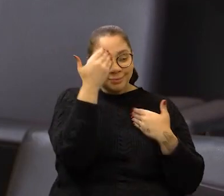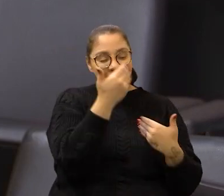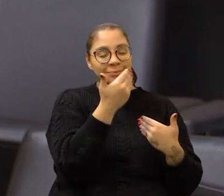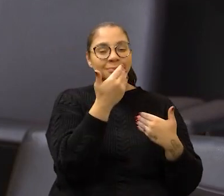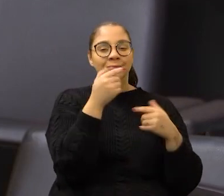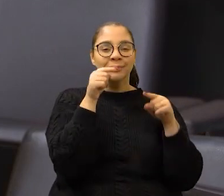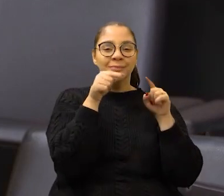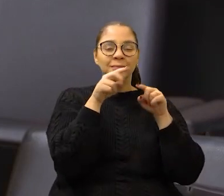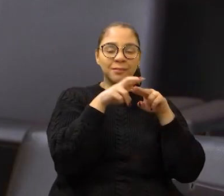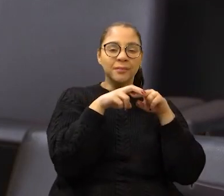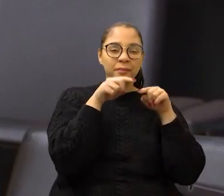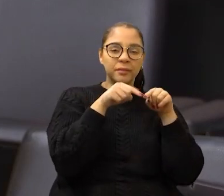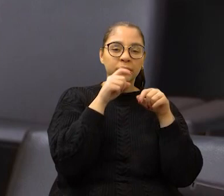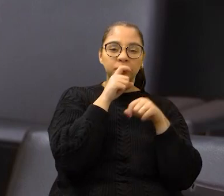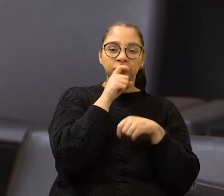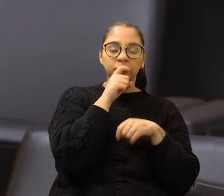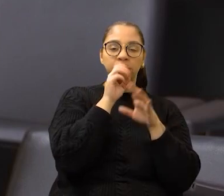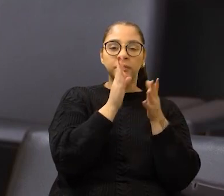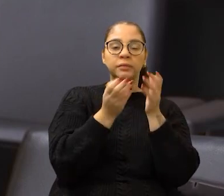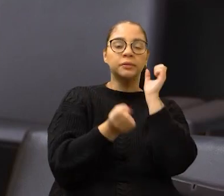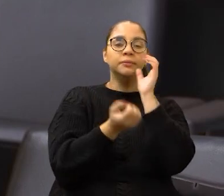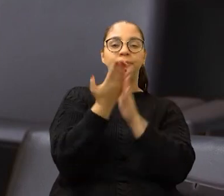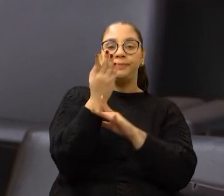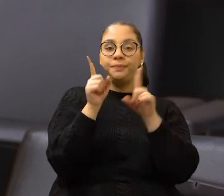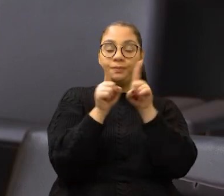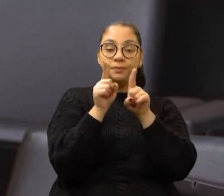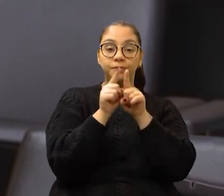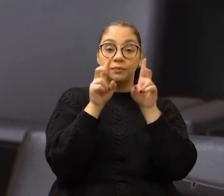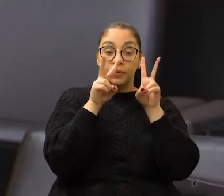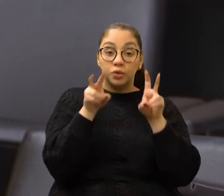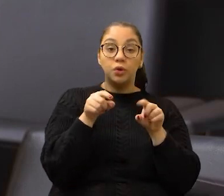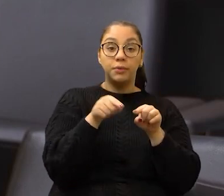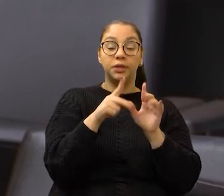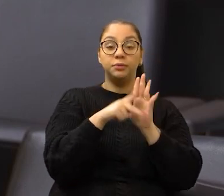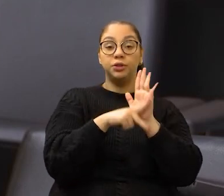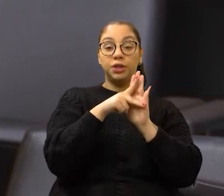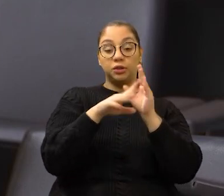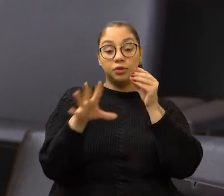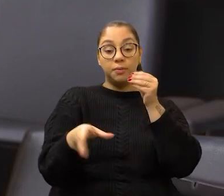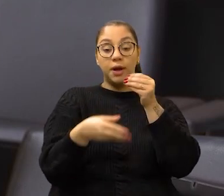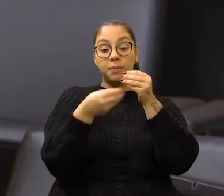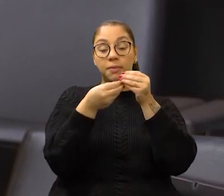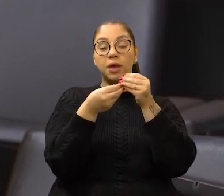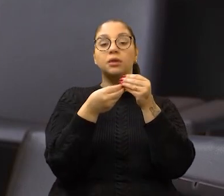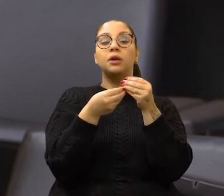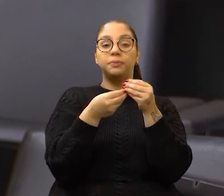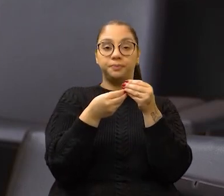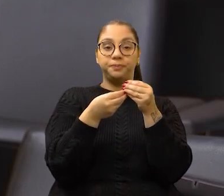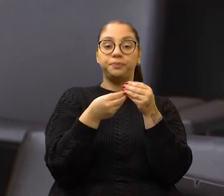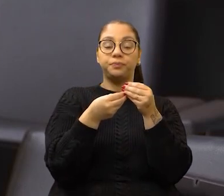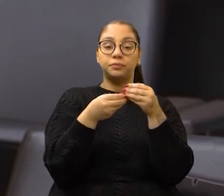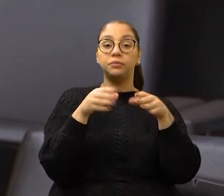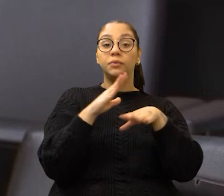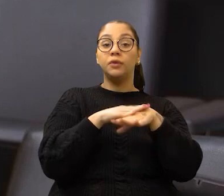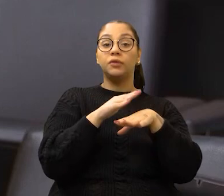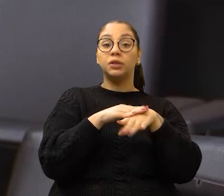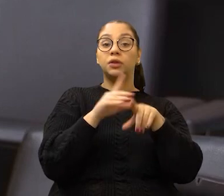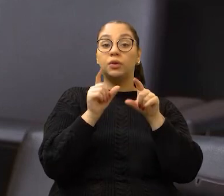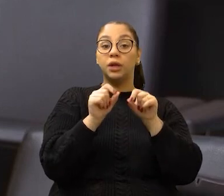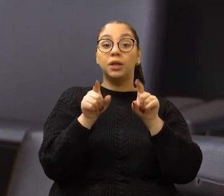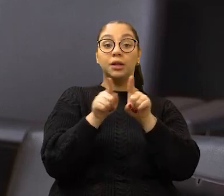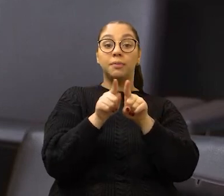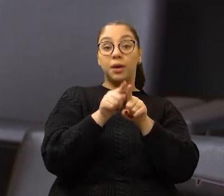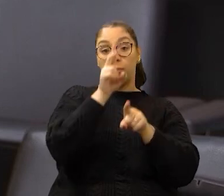agradecido acerca disso. Nós já estamos criando, inclusive sobre esse projeto, uma emenda para fazer